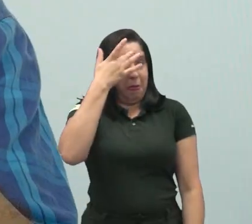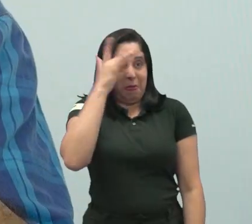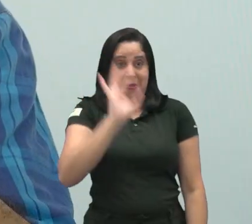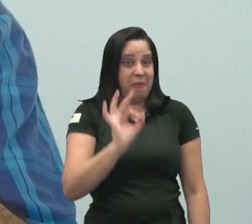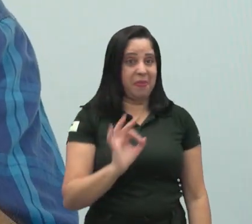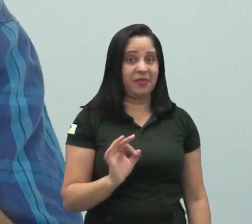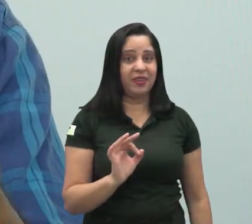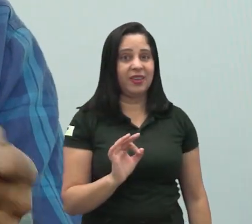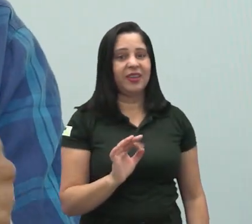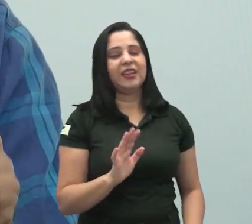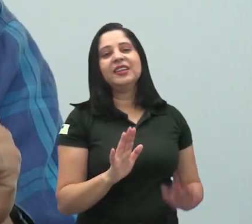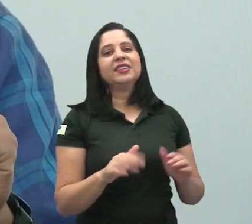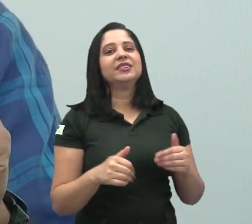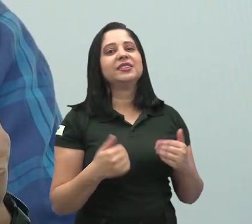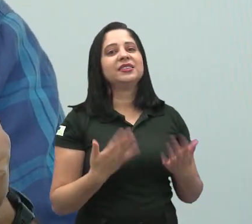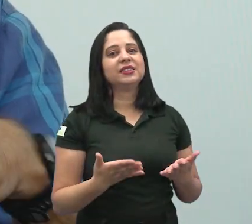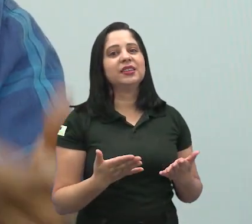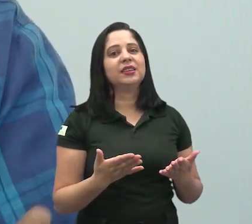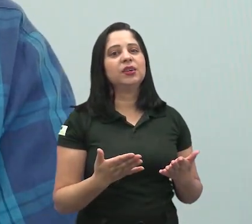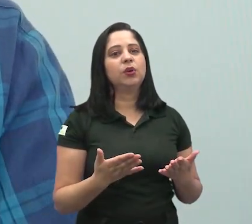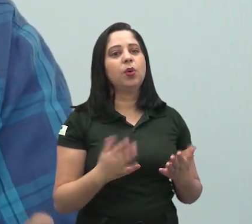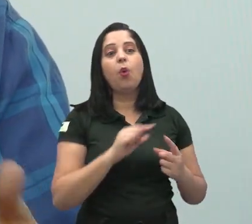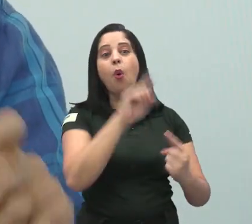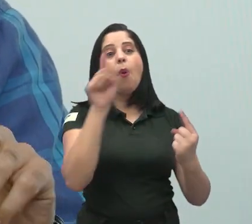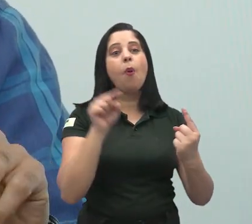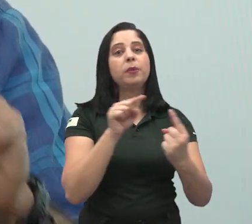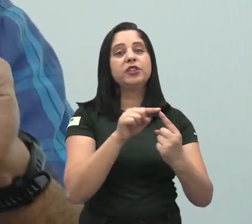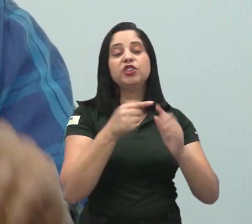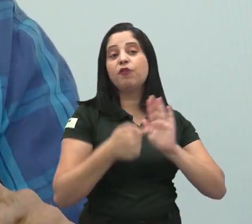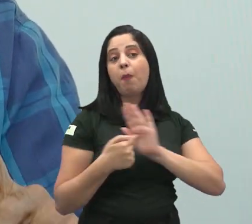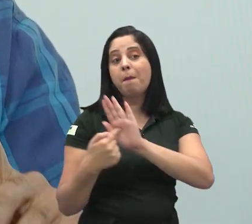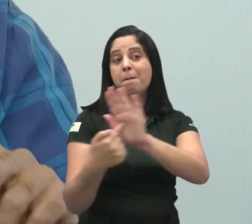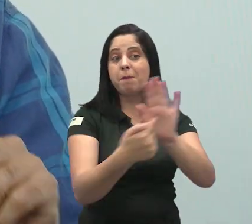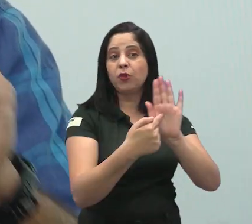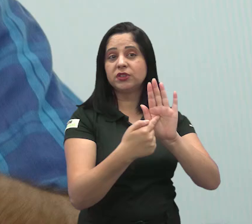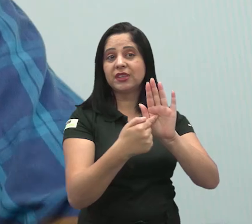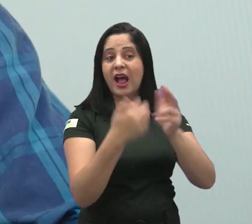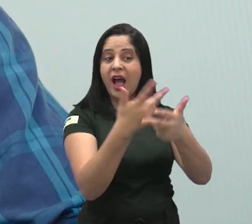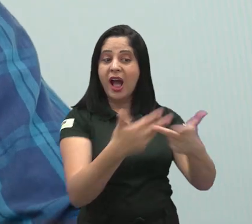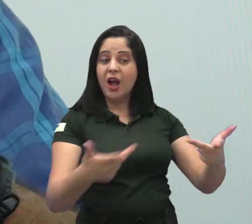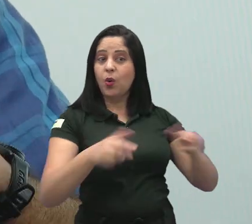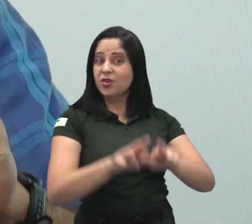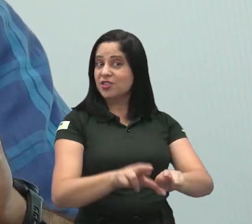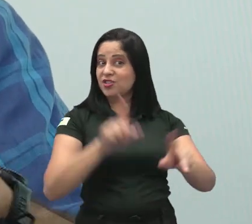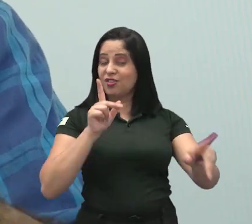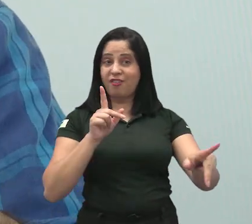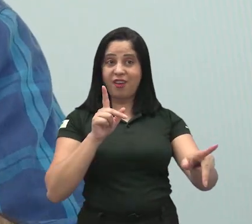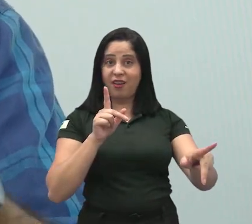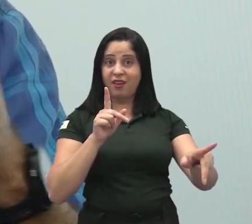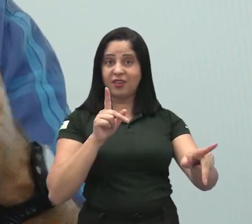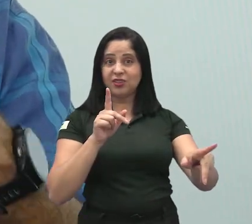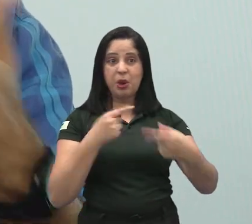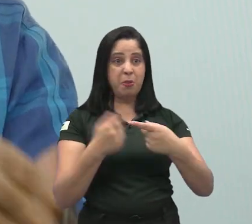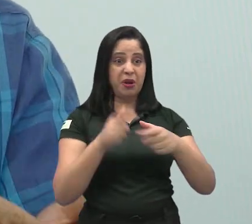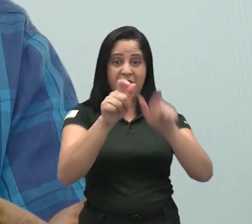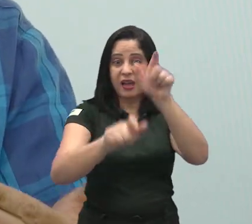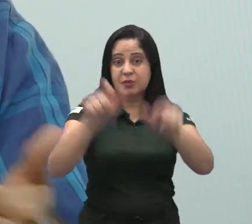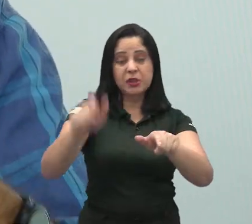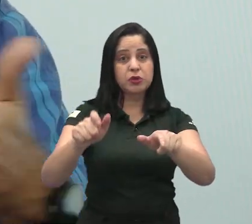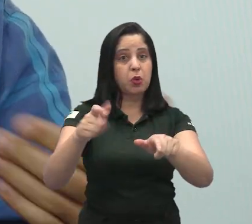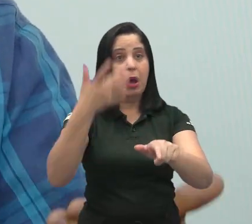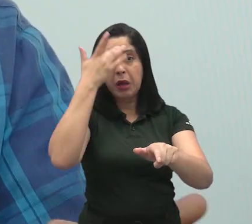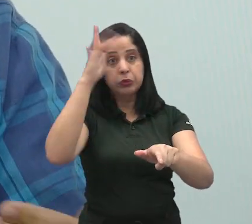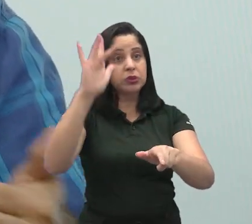funciona. E é isso, é bem isso, assim, de levar para o público coisas diferentes, que são artísticas, mas muitas vezes as pessoas não sabem